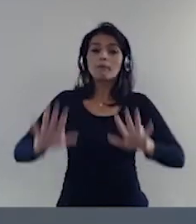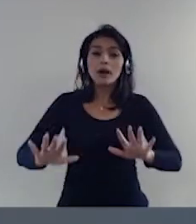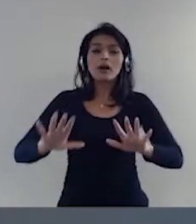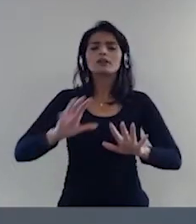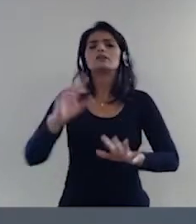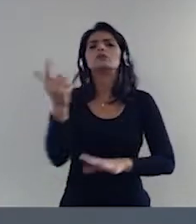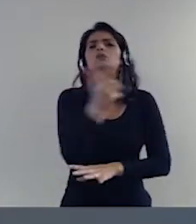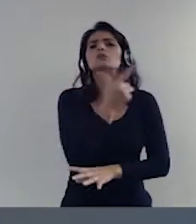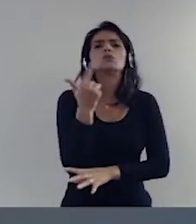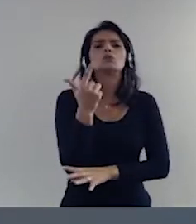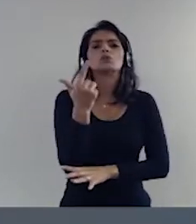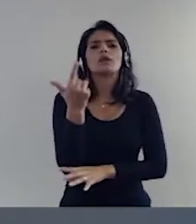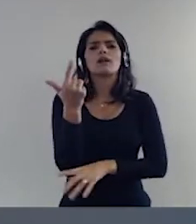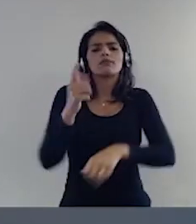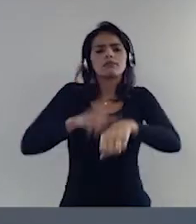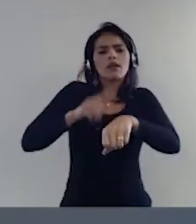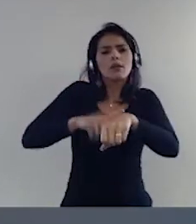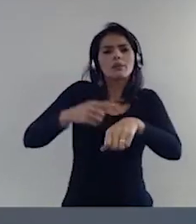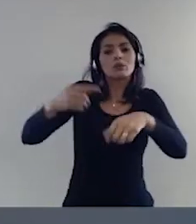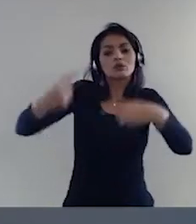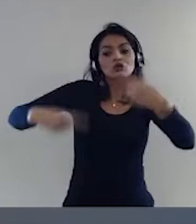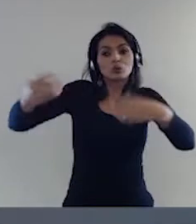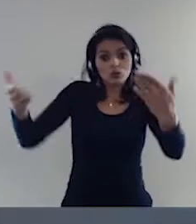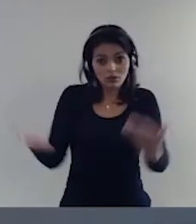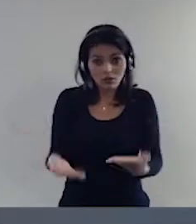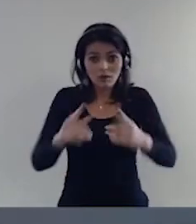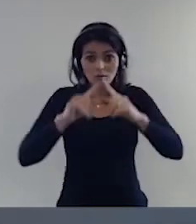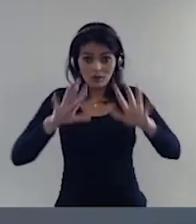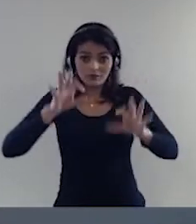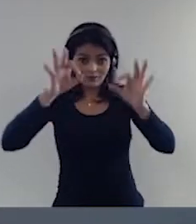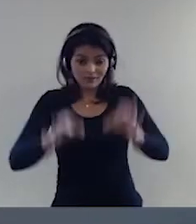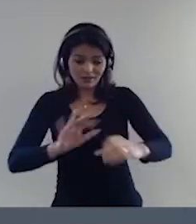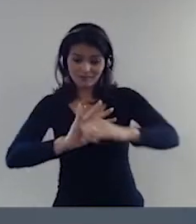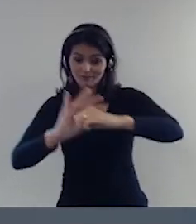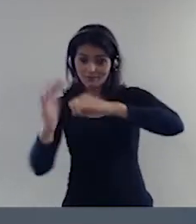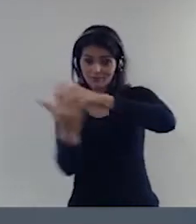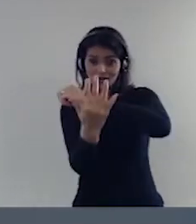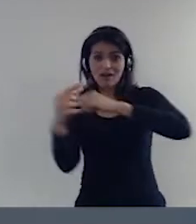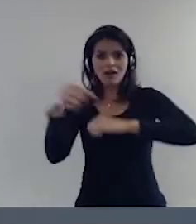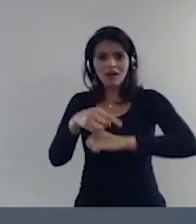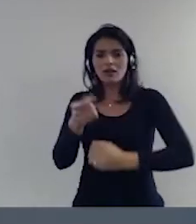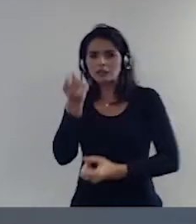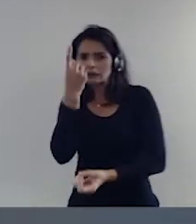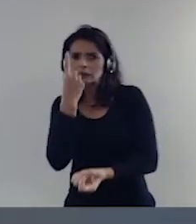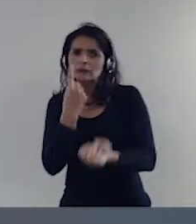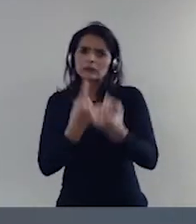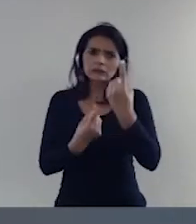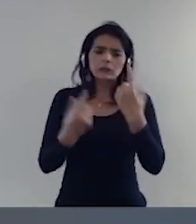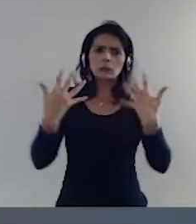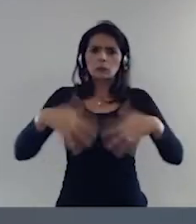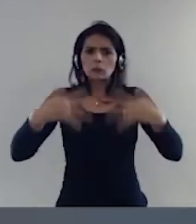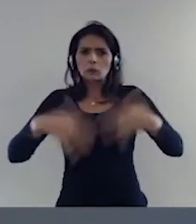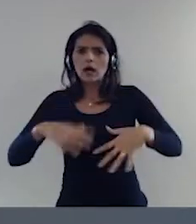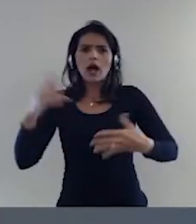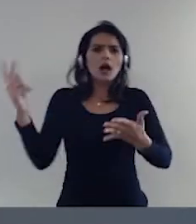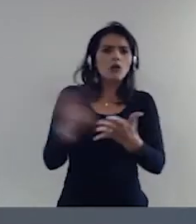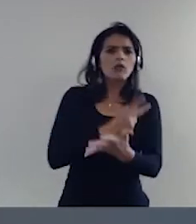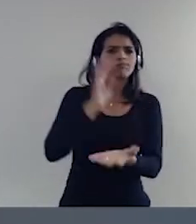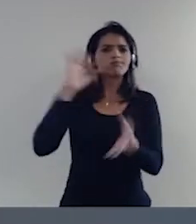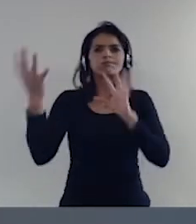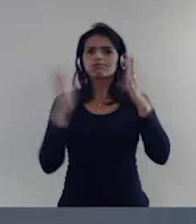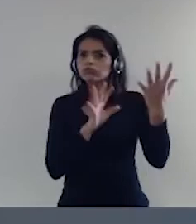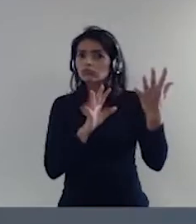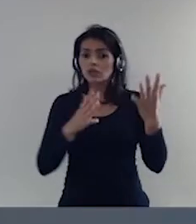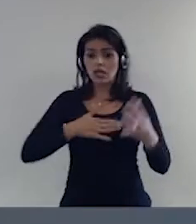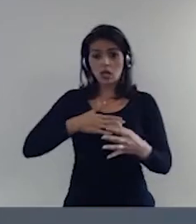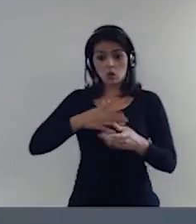há tempo para tratar disso agora, mas não há dúvida de que a pandemia é extraordinária e é imprevisível. A